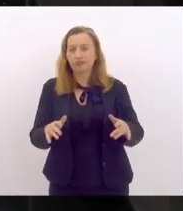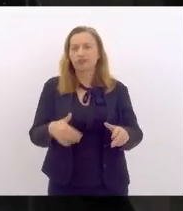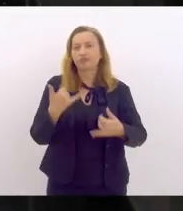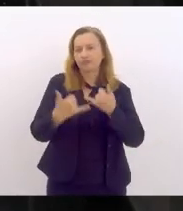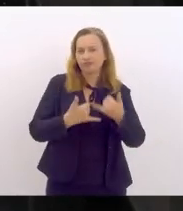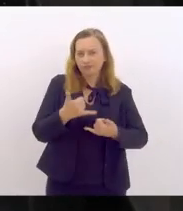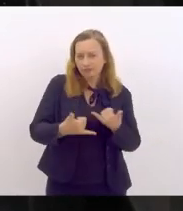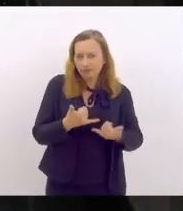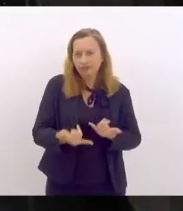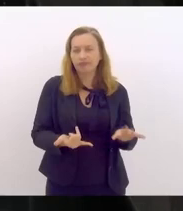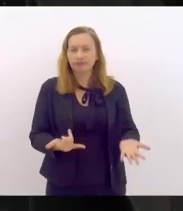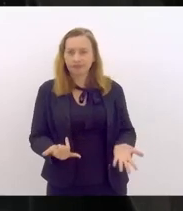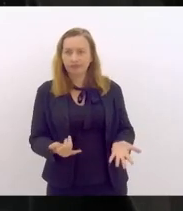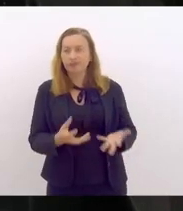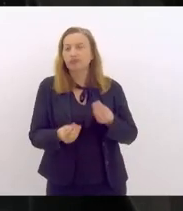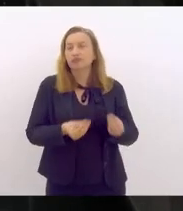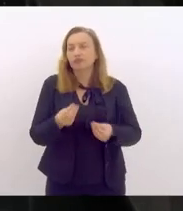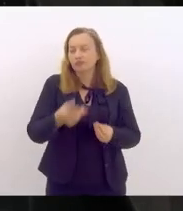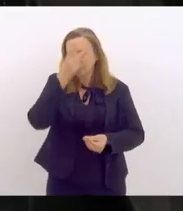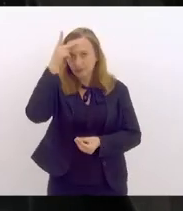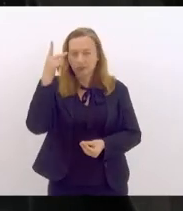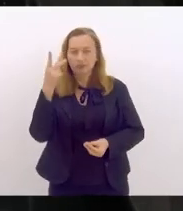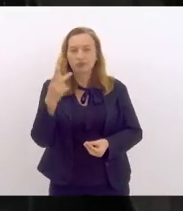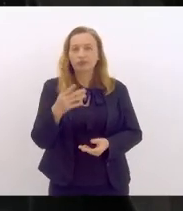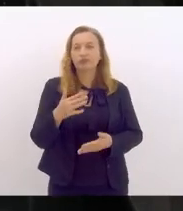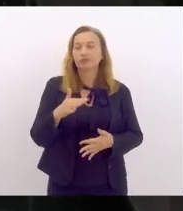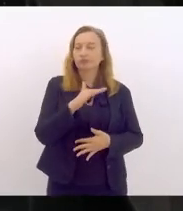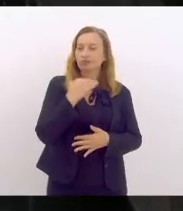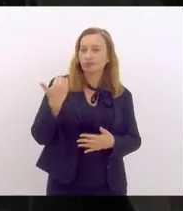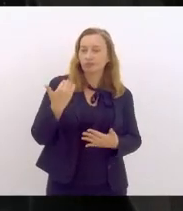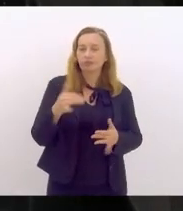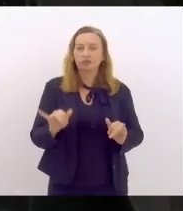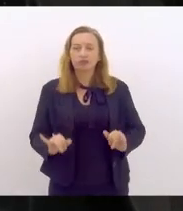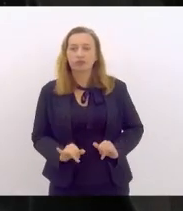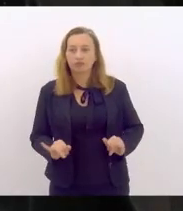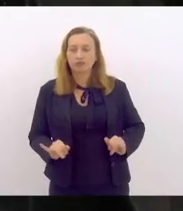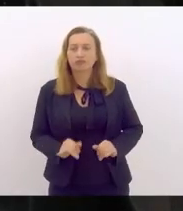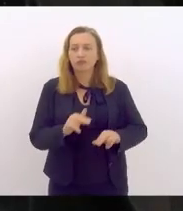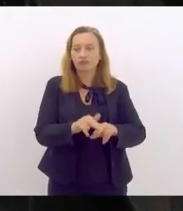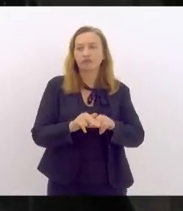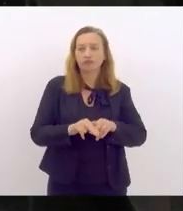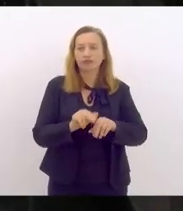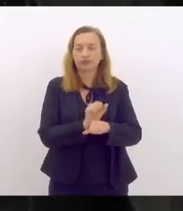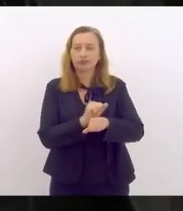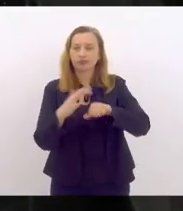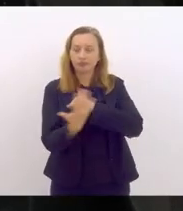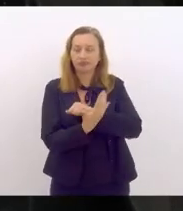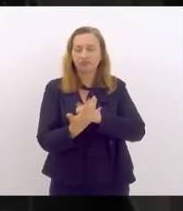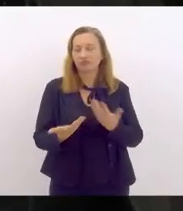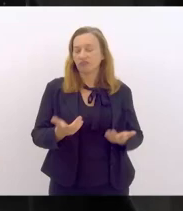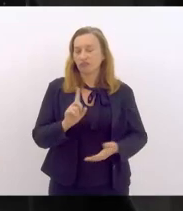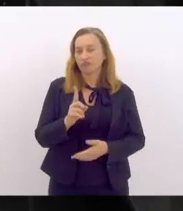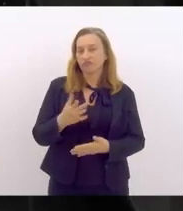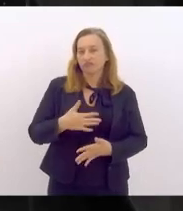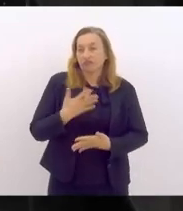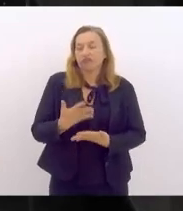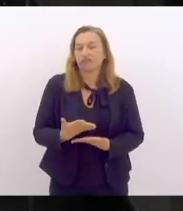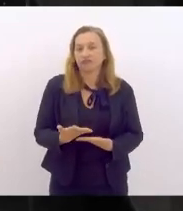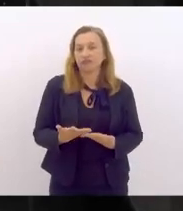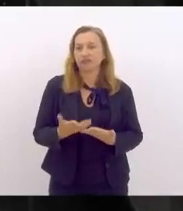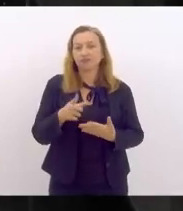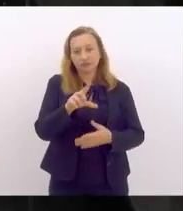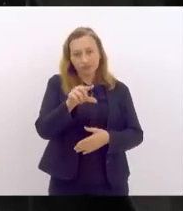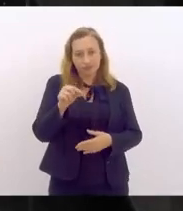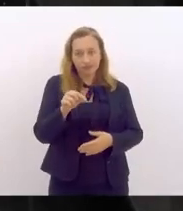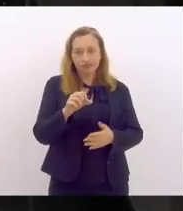simulando como as pessoas morriam asfixiadas sofrendo né Por causa da covid não surpreende portanto que ele decida